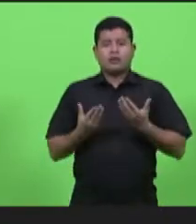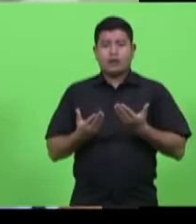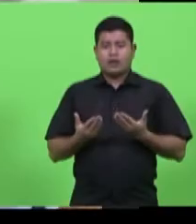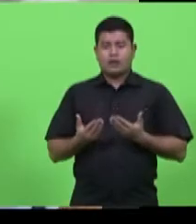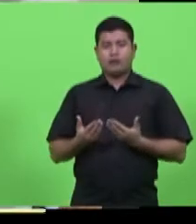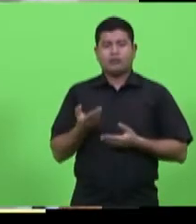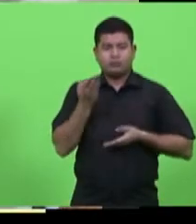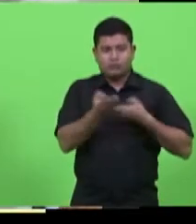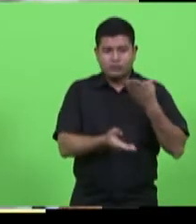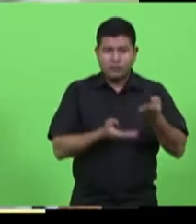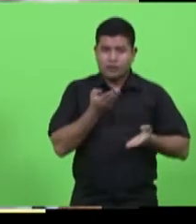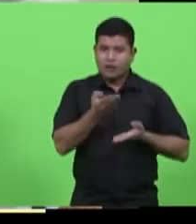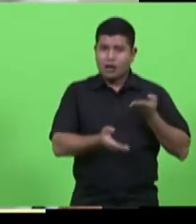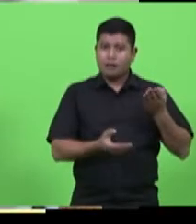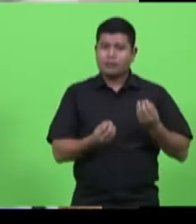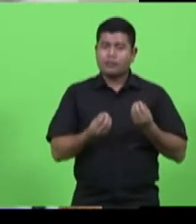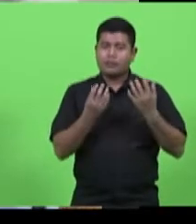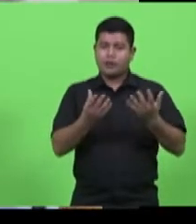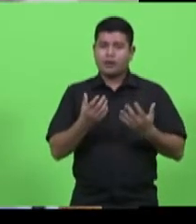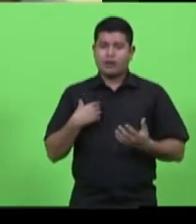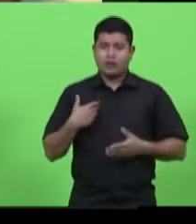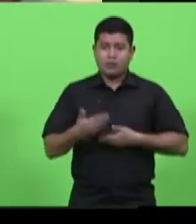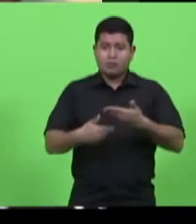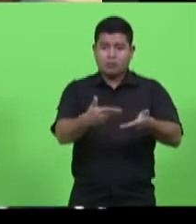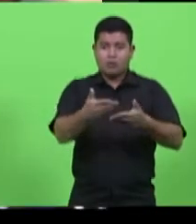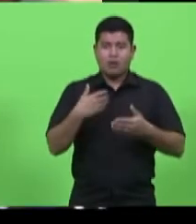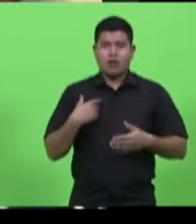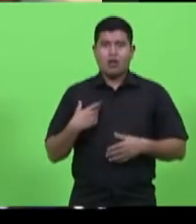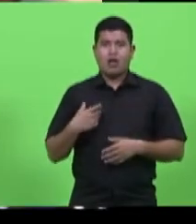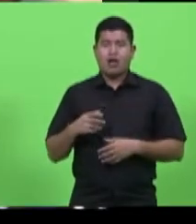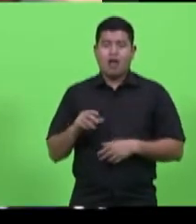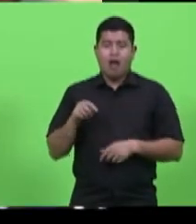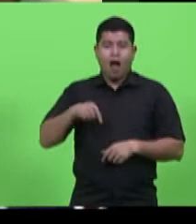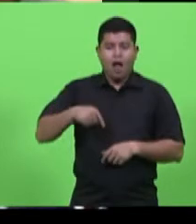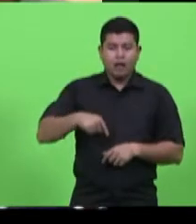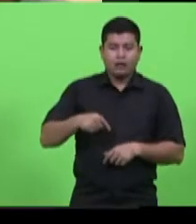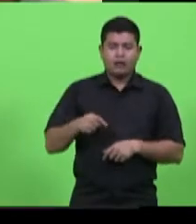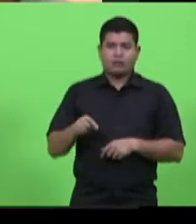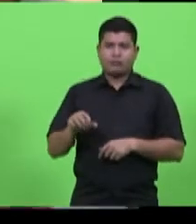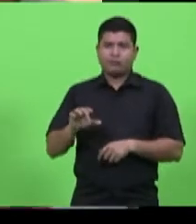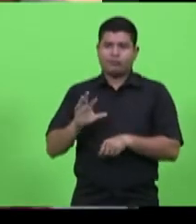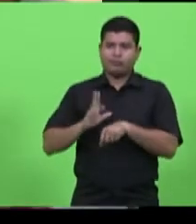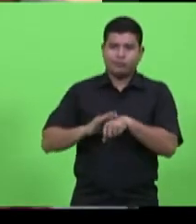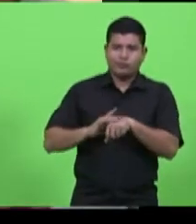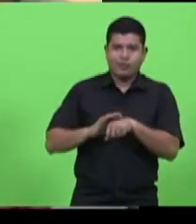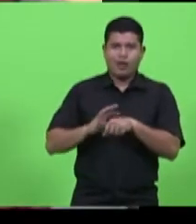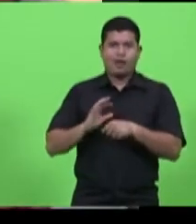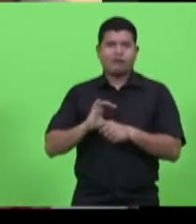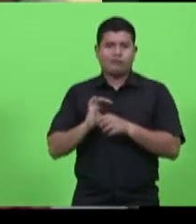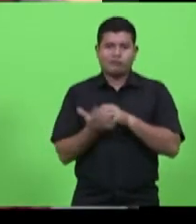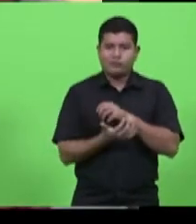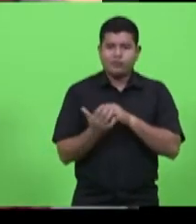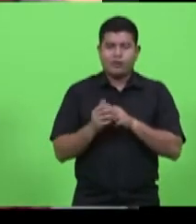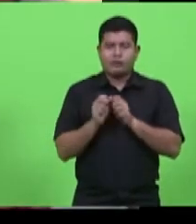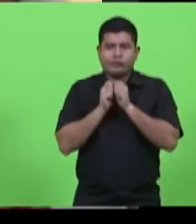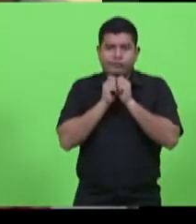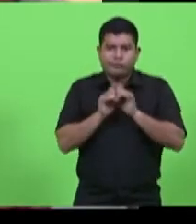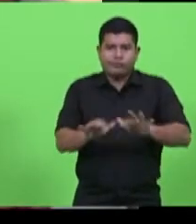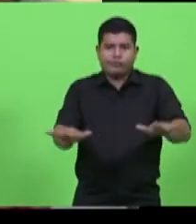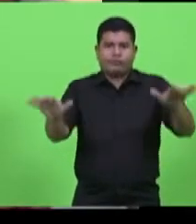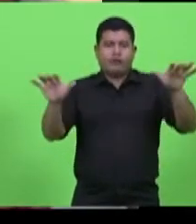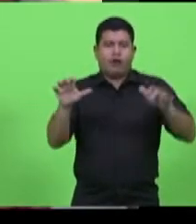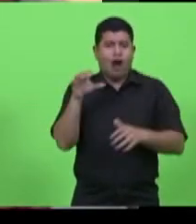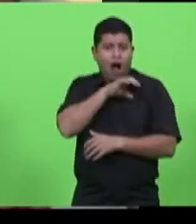vírus não se torne algo incontrolável no território de Santa Catarina. Então, o fato de estarmos abrindo